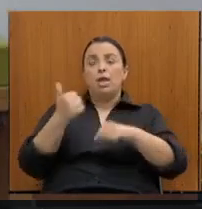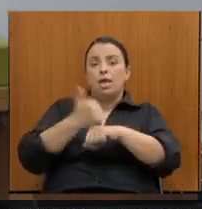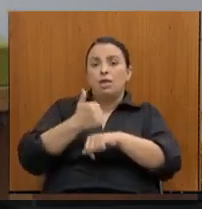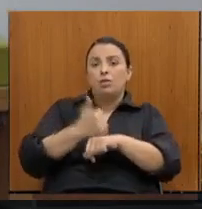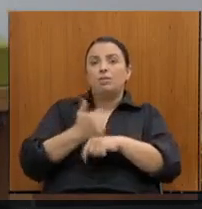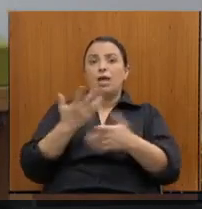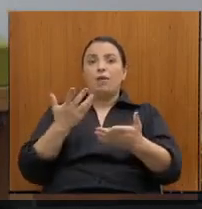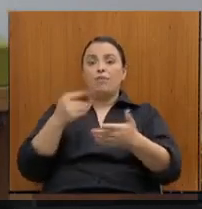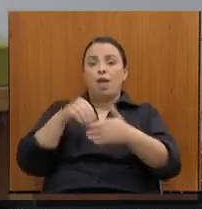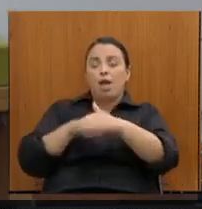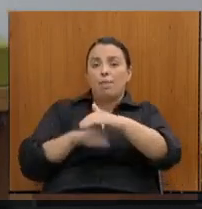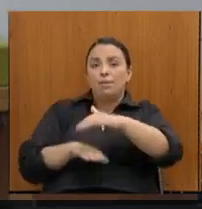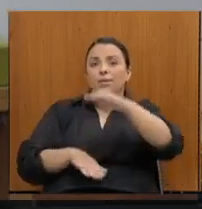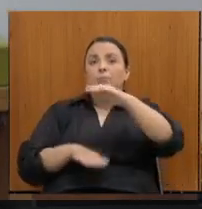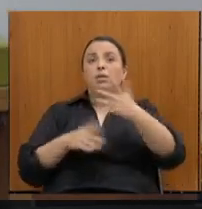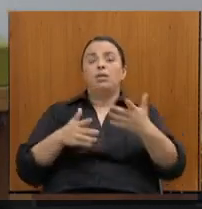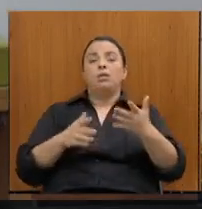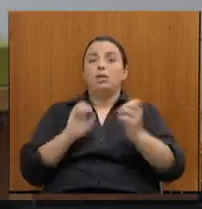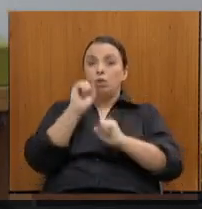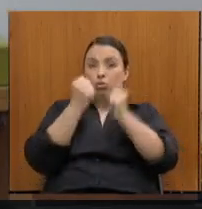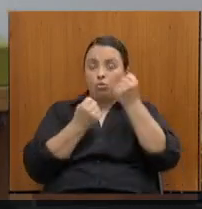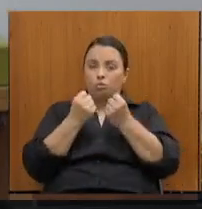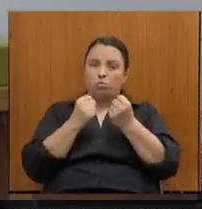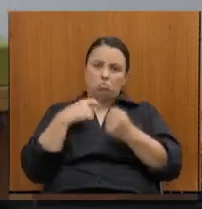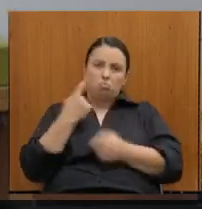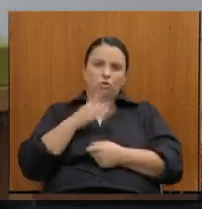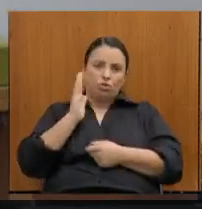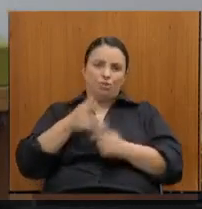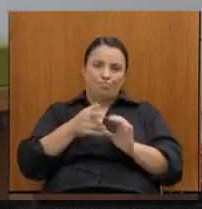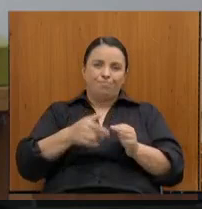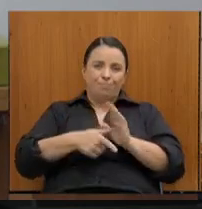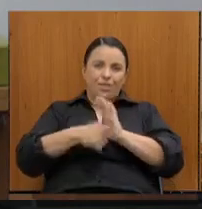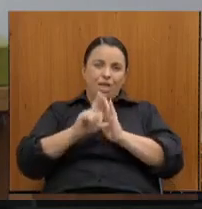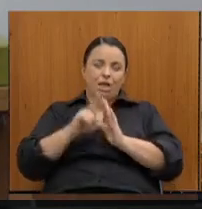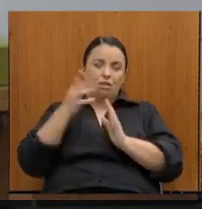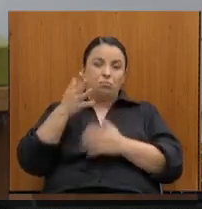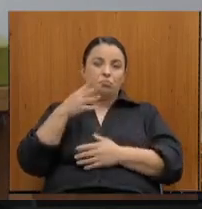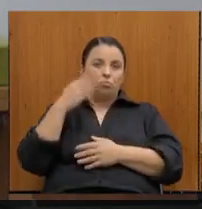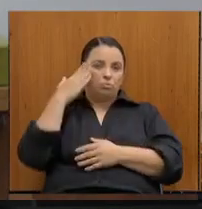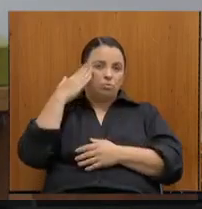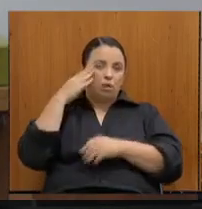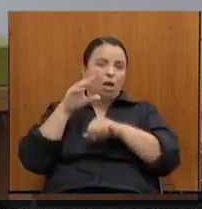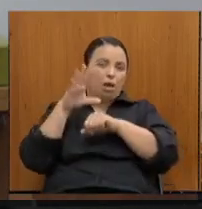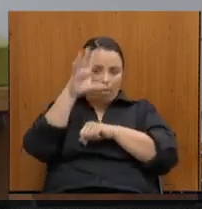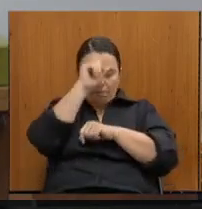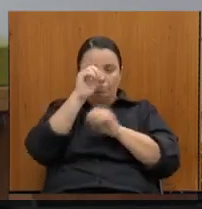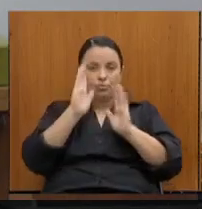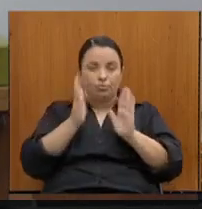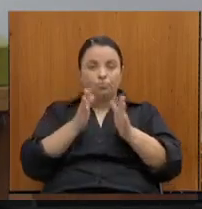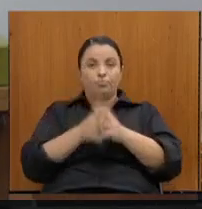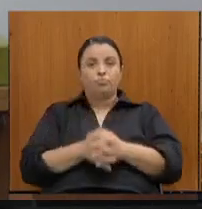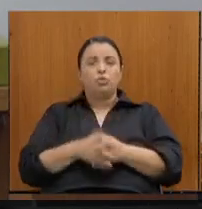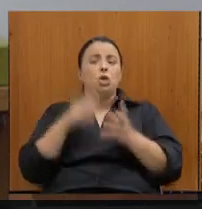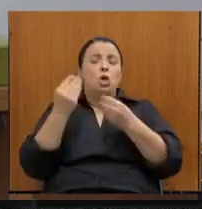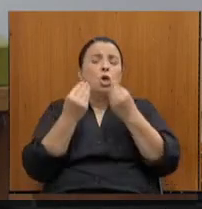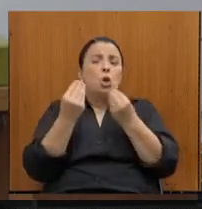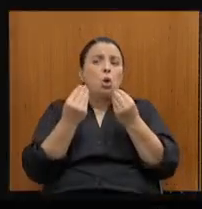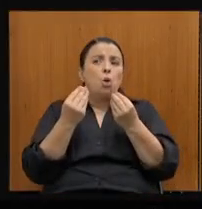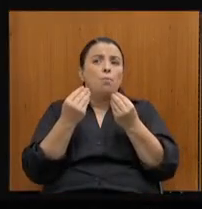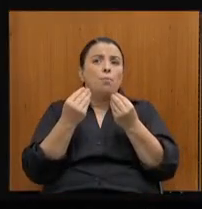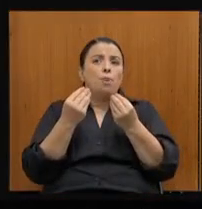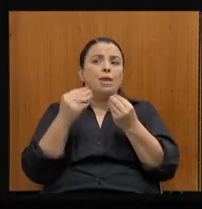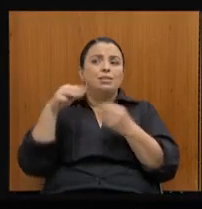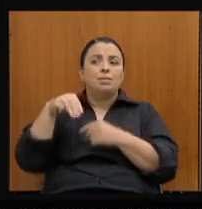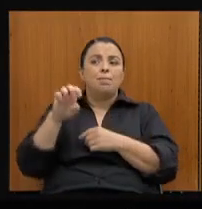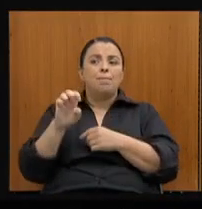indústria como nós já vimos aqui hoje e como desenvolver essas métricas o próximo por favor e Aqui